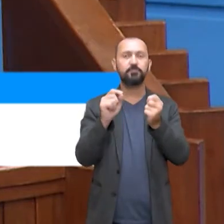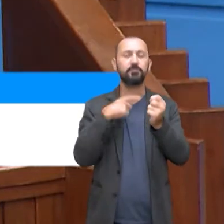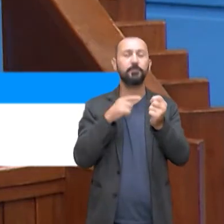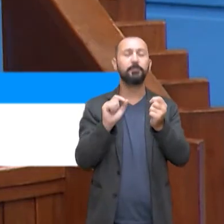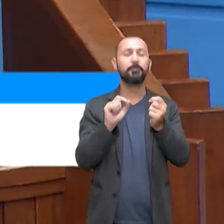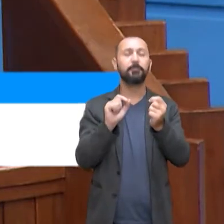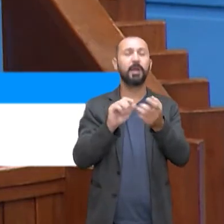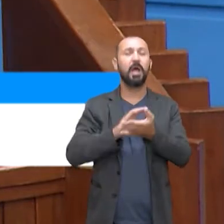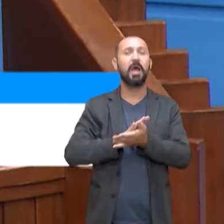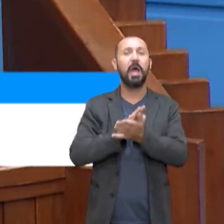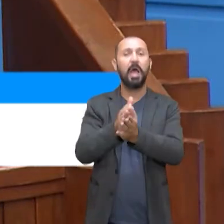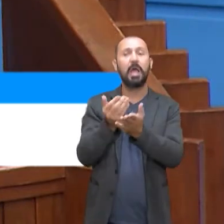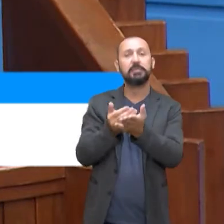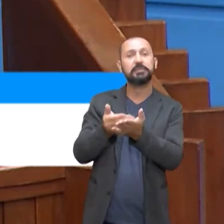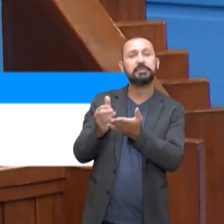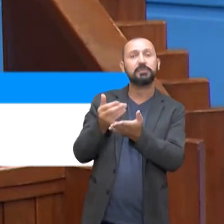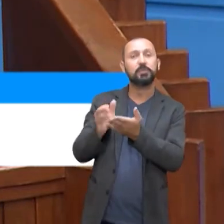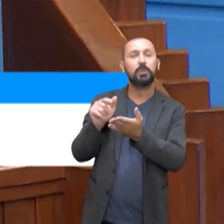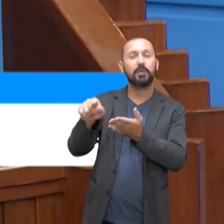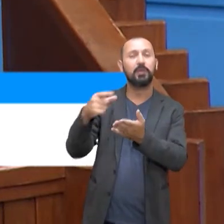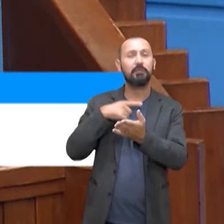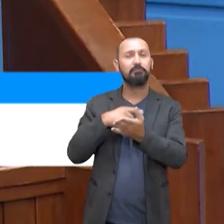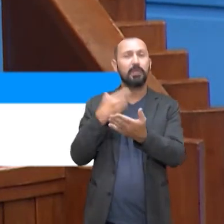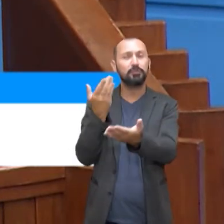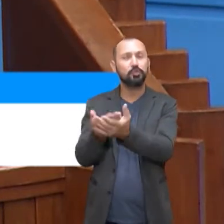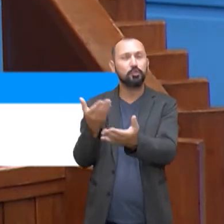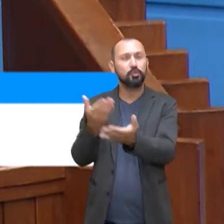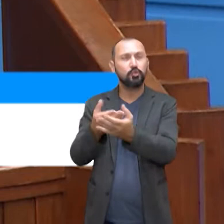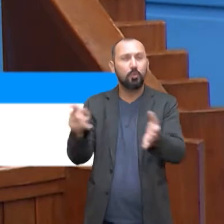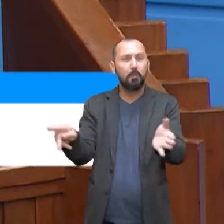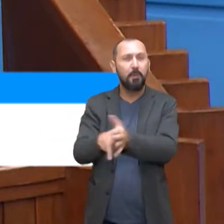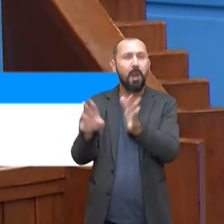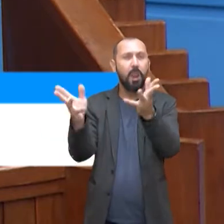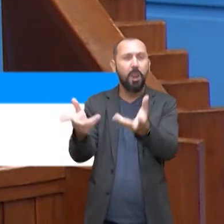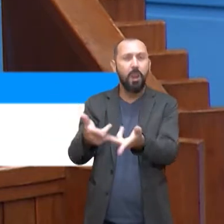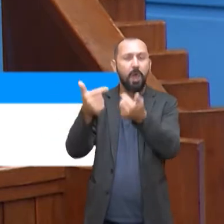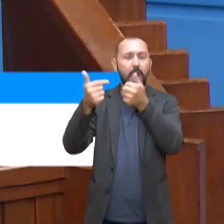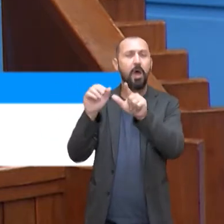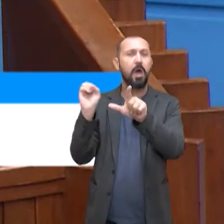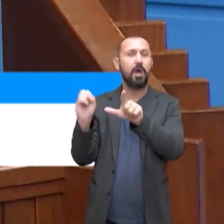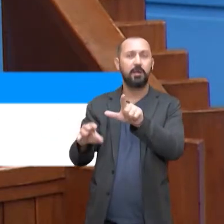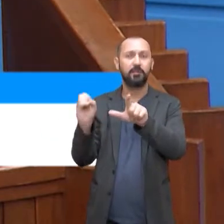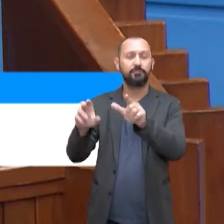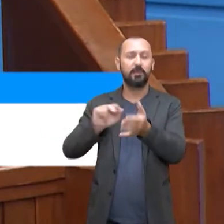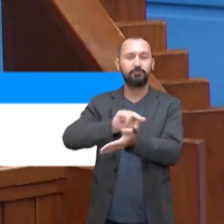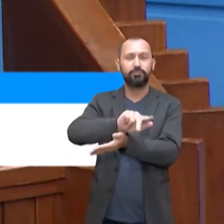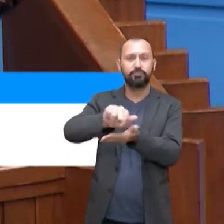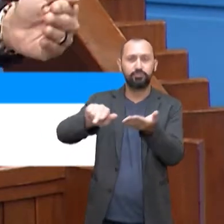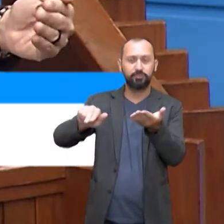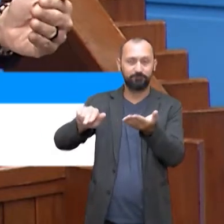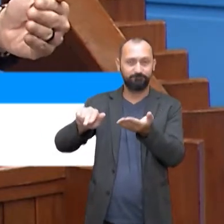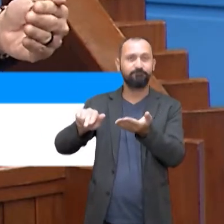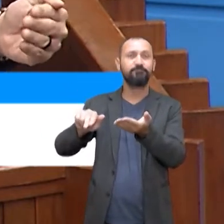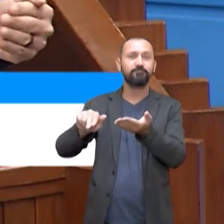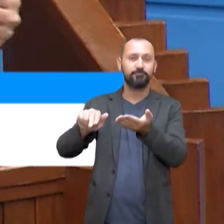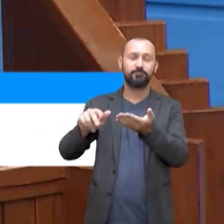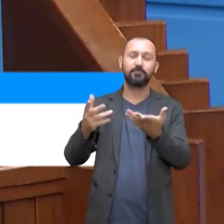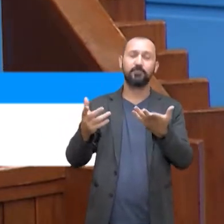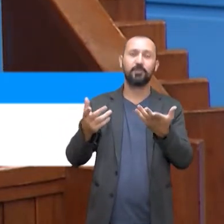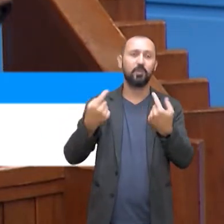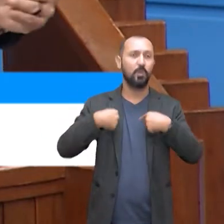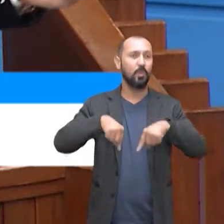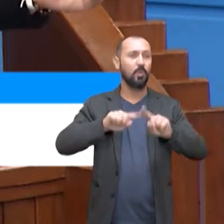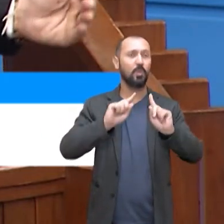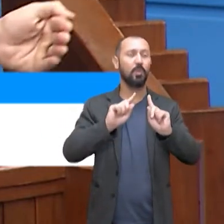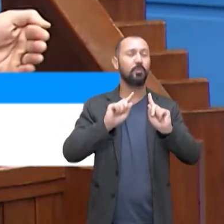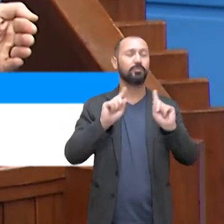para deixar de fora quem tem habilitação específica, quem tem licenciatura nas diversas áreas,